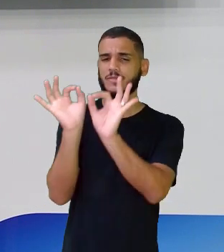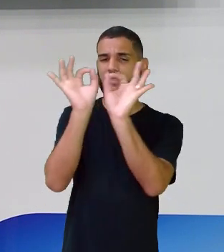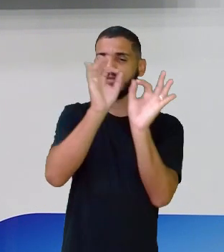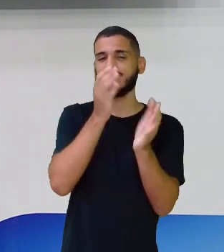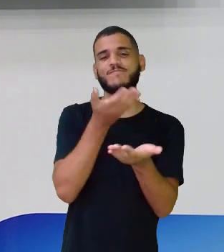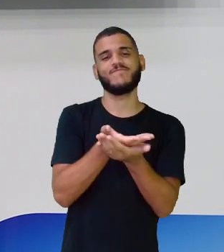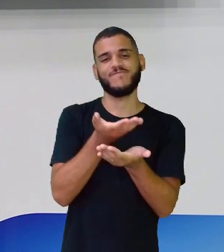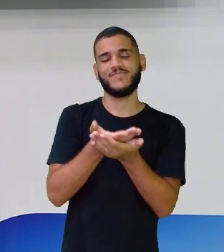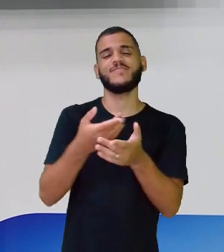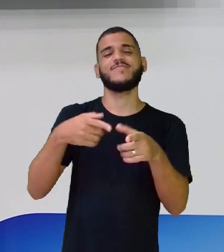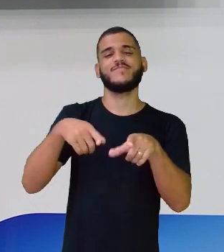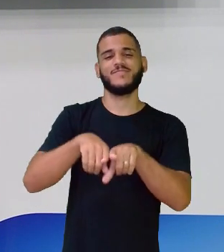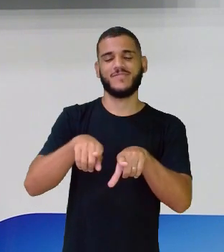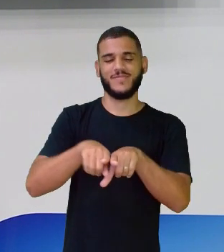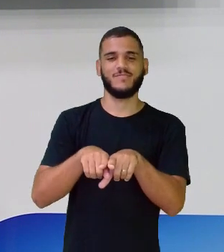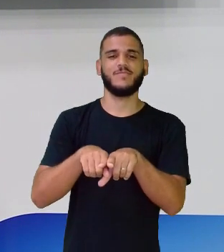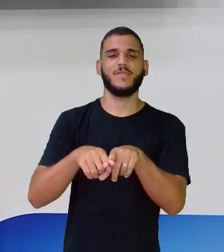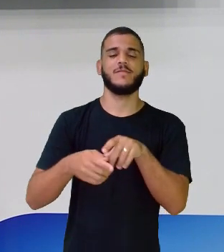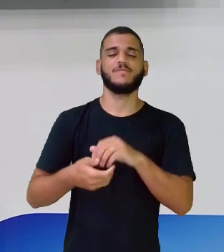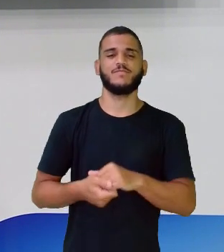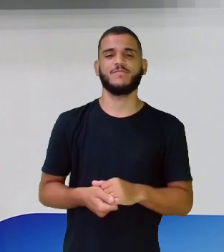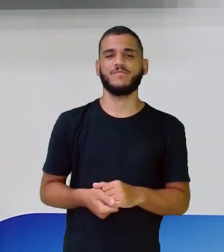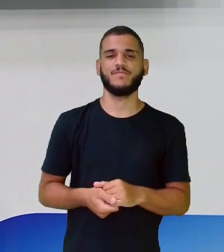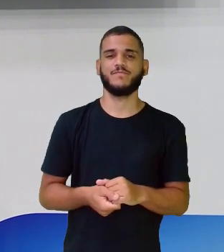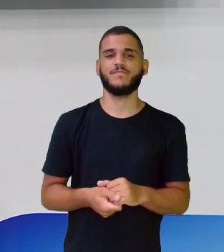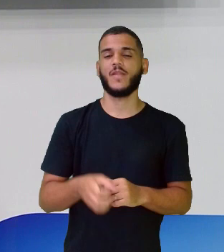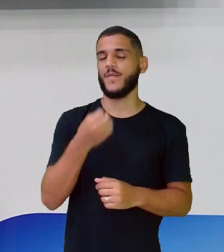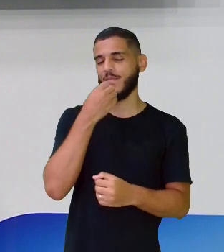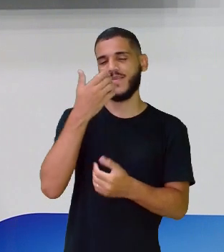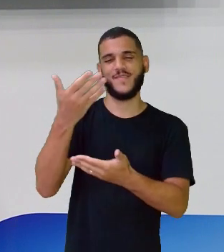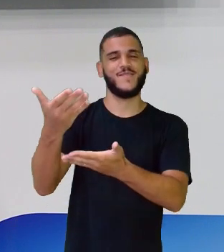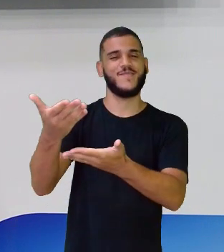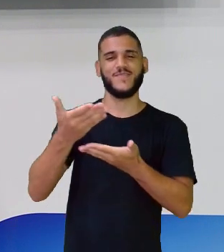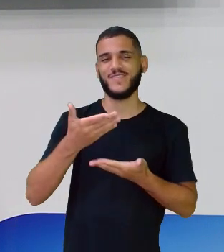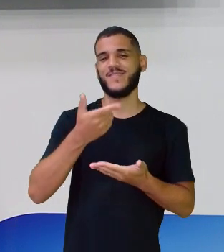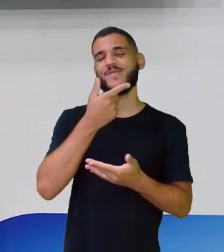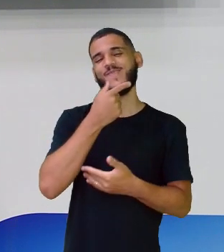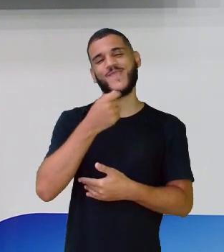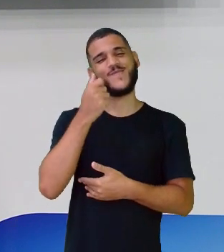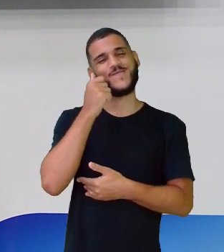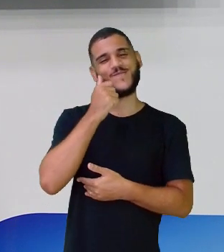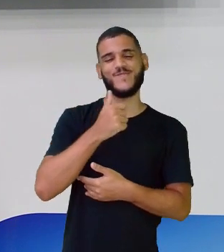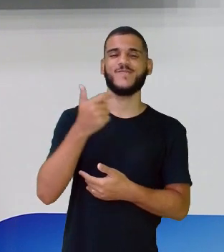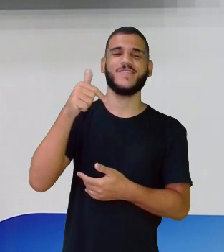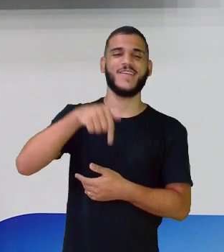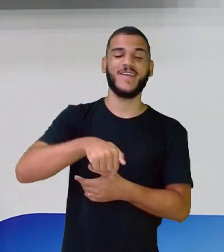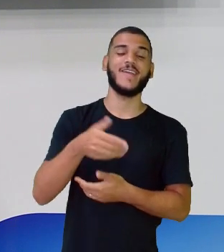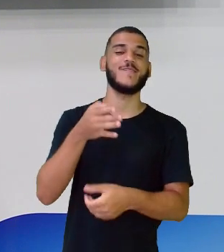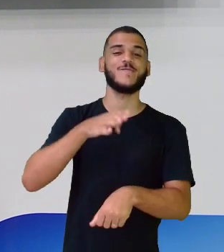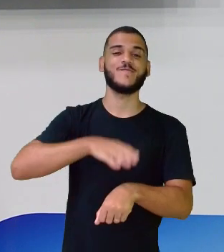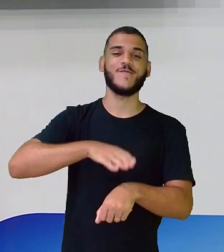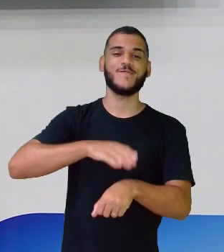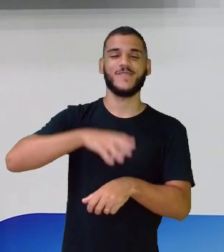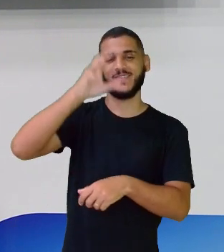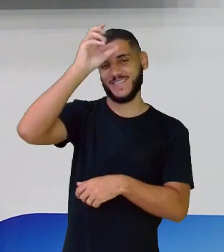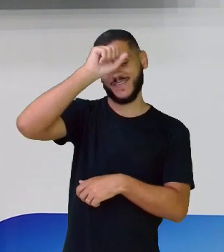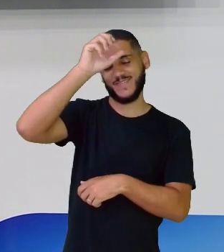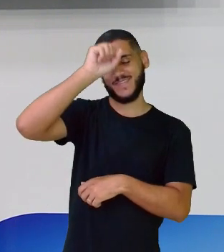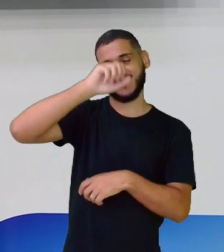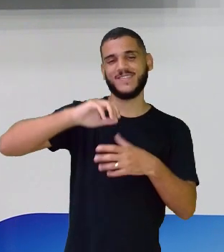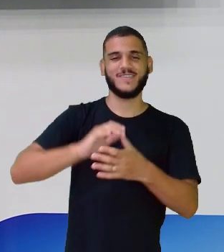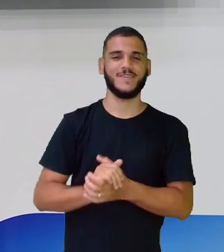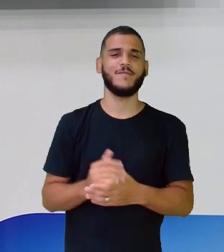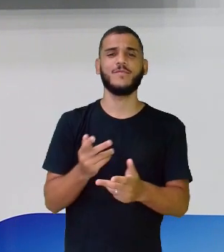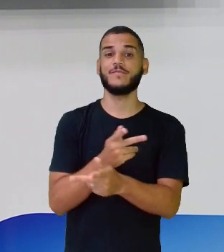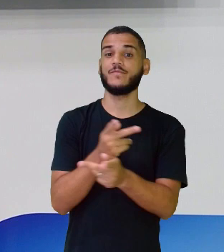as nossas aulas. Então, bem-vindo, bem-vindas aqui ao nosso momento aqui de aprendizado. Vocês